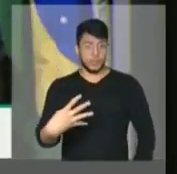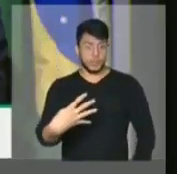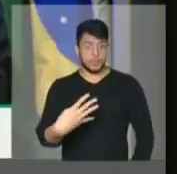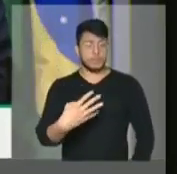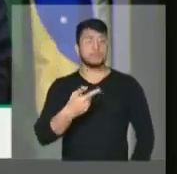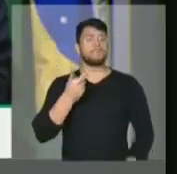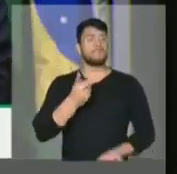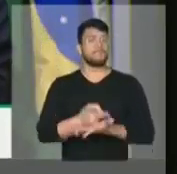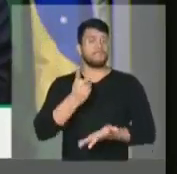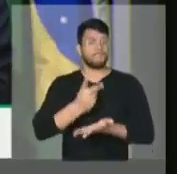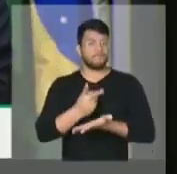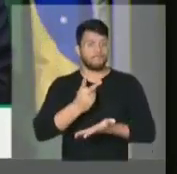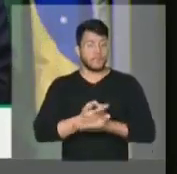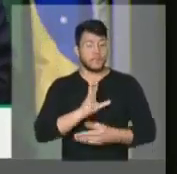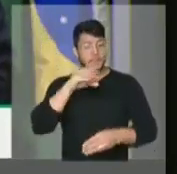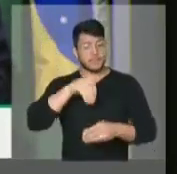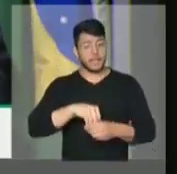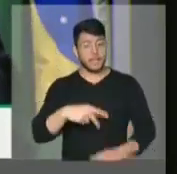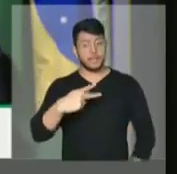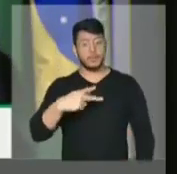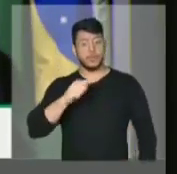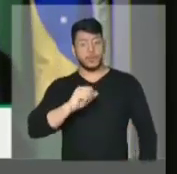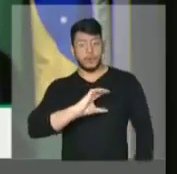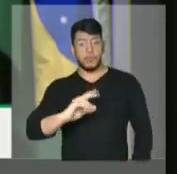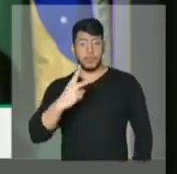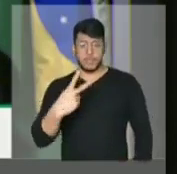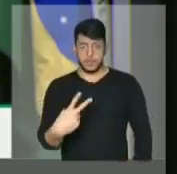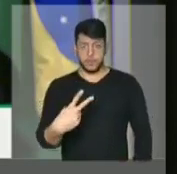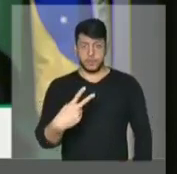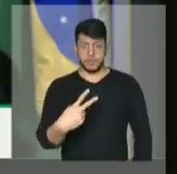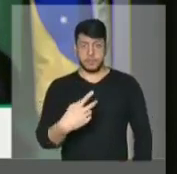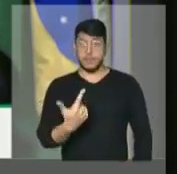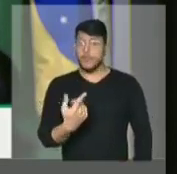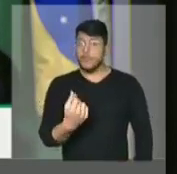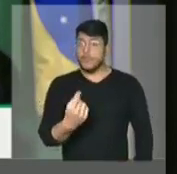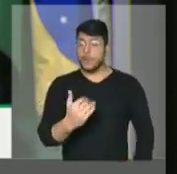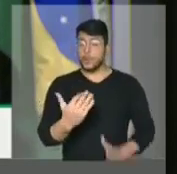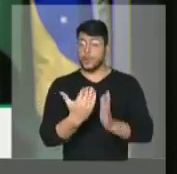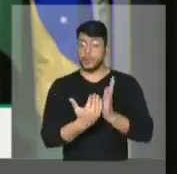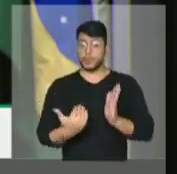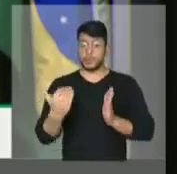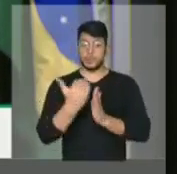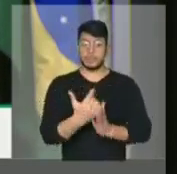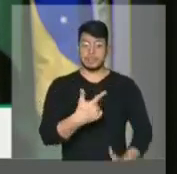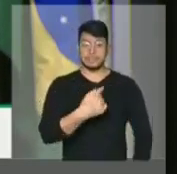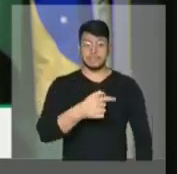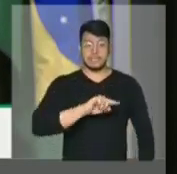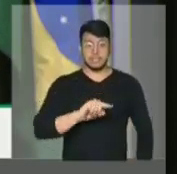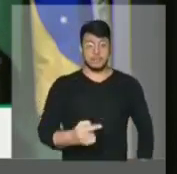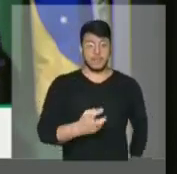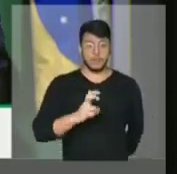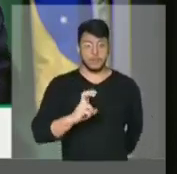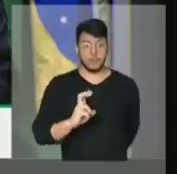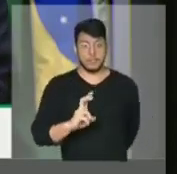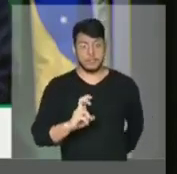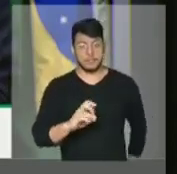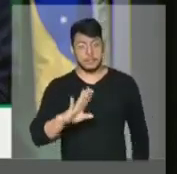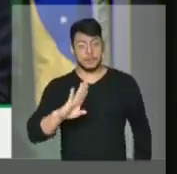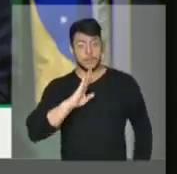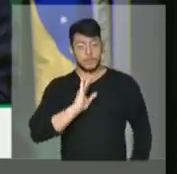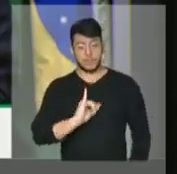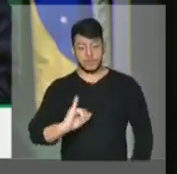e seu custo já superava 7,5 bilhões. Esse ano, visitei o Ministério